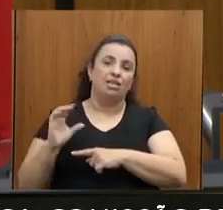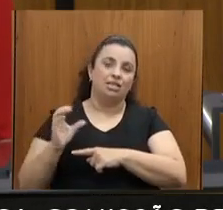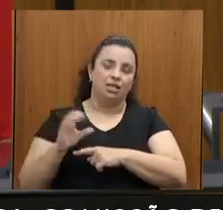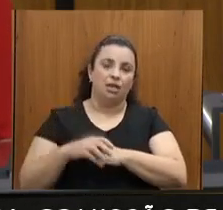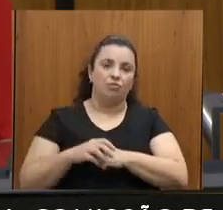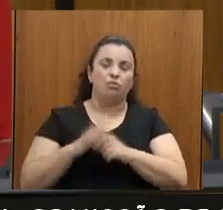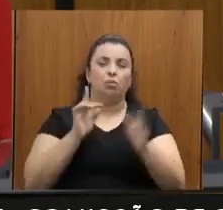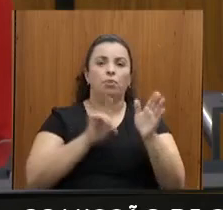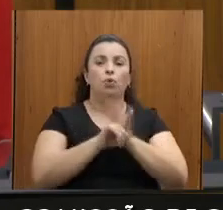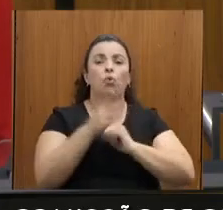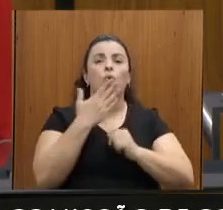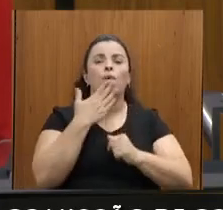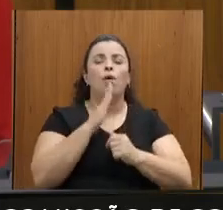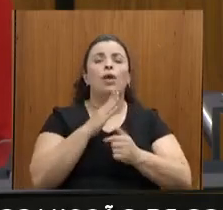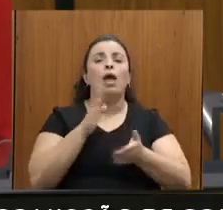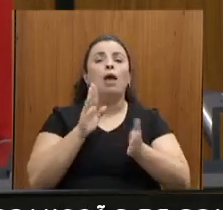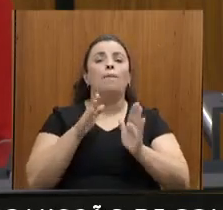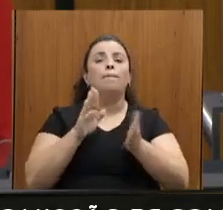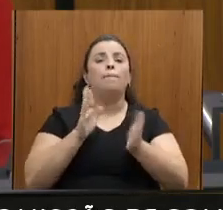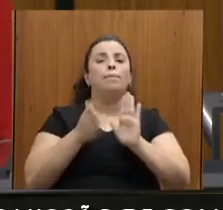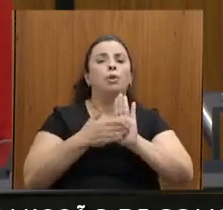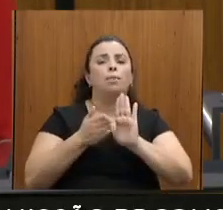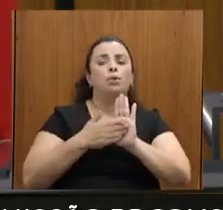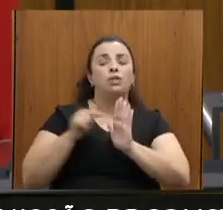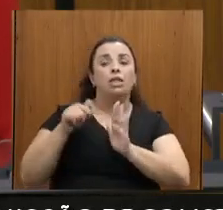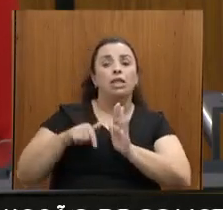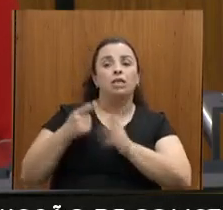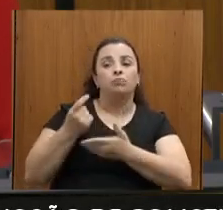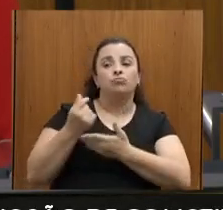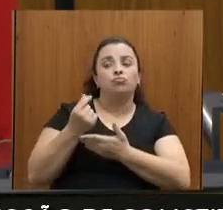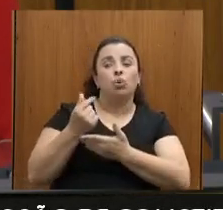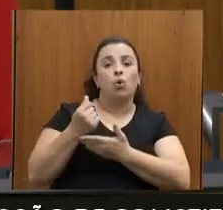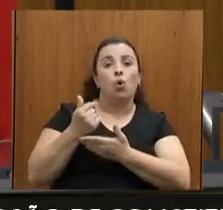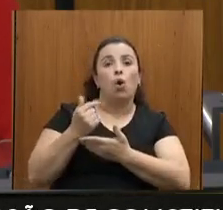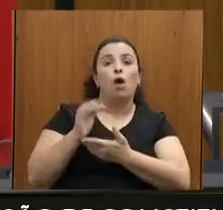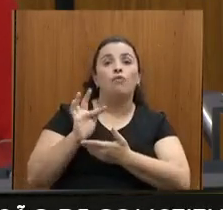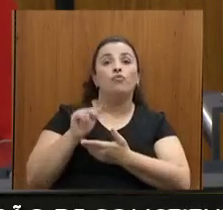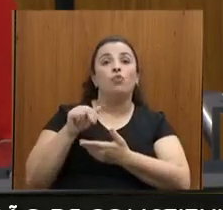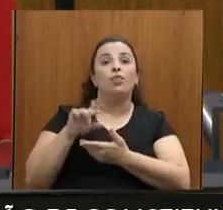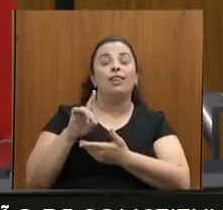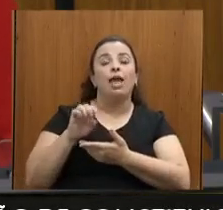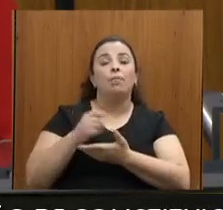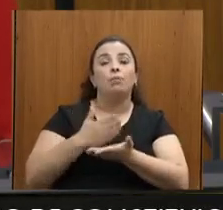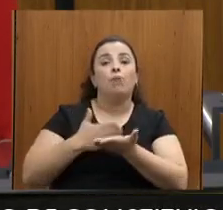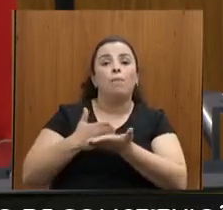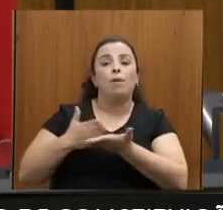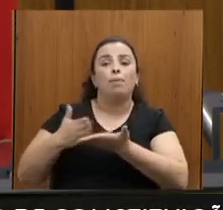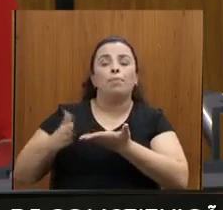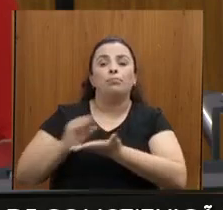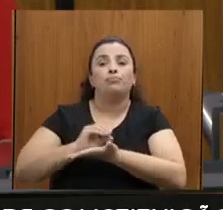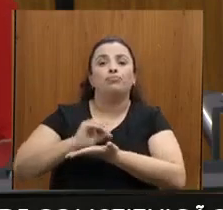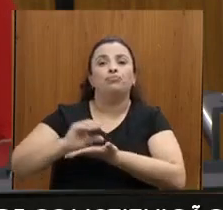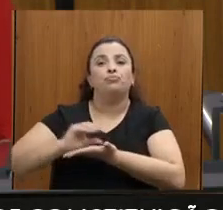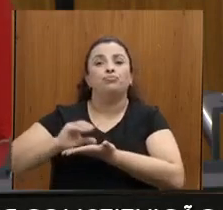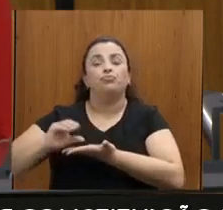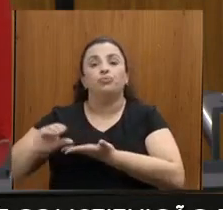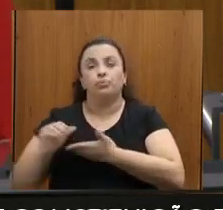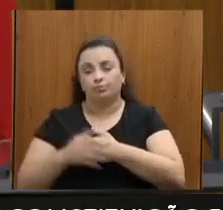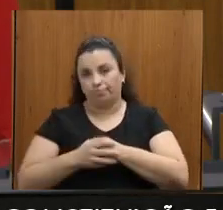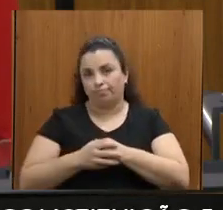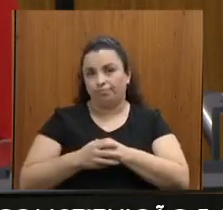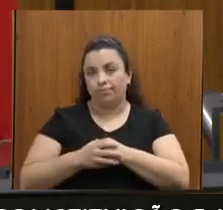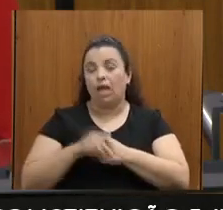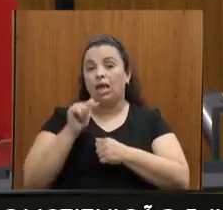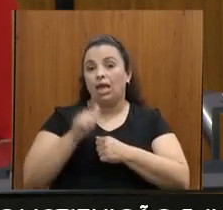proposta de rateio dos recursos do Fundeb. porque este saldo é do dia 10. Entrará mais